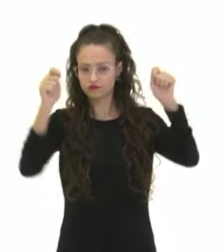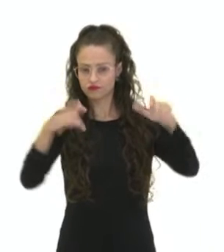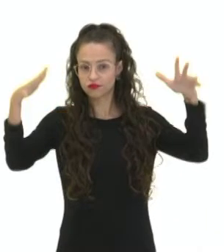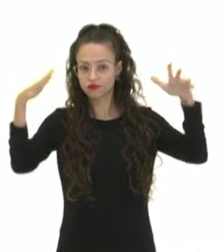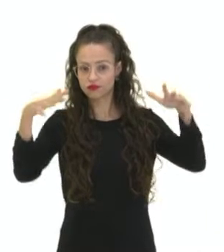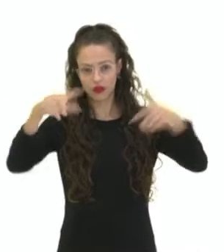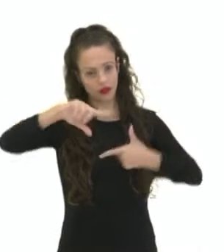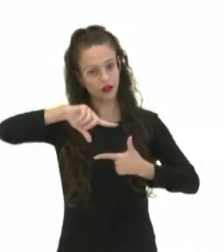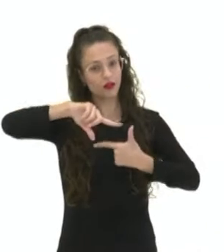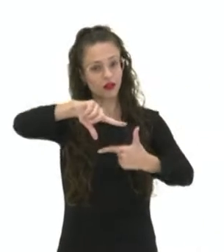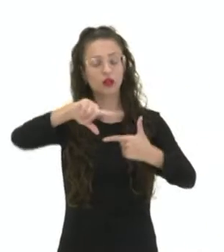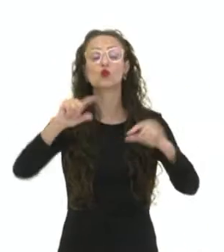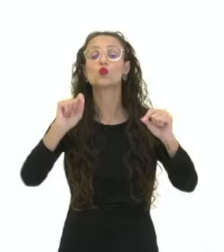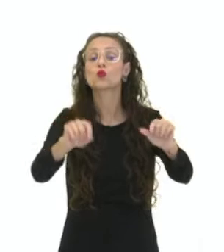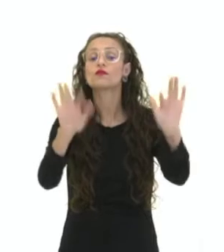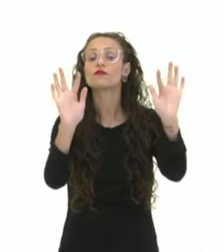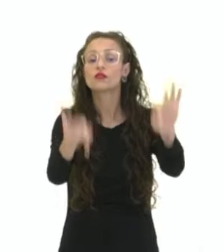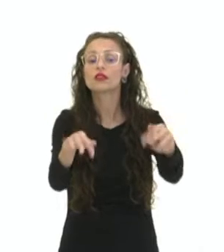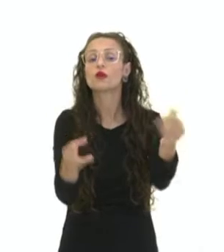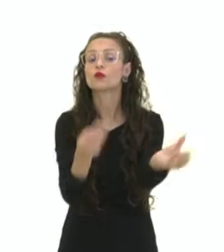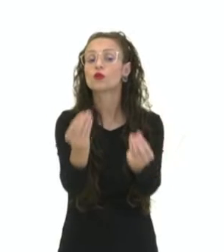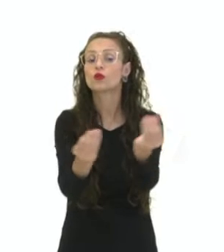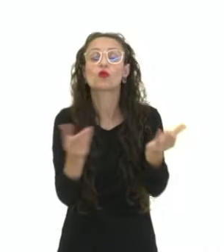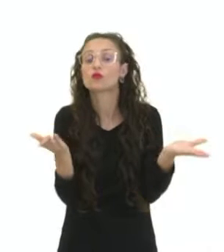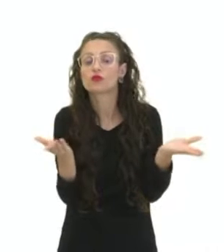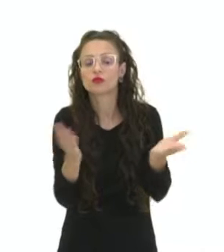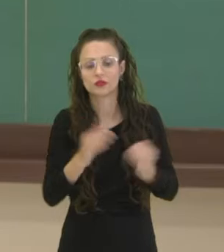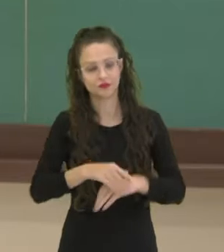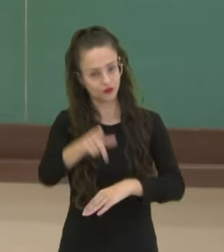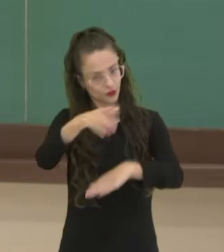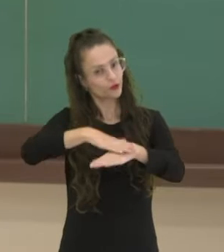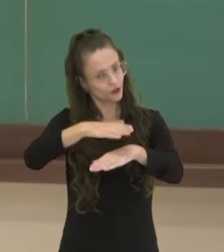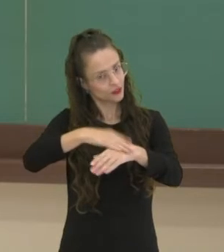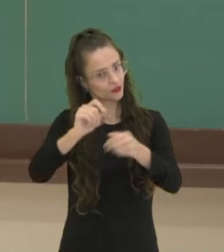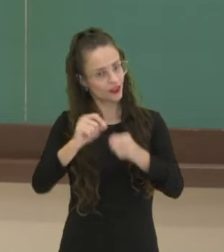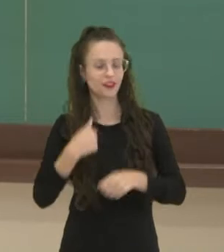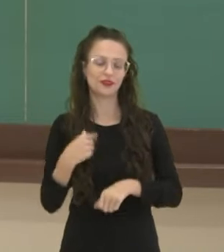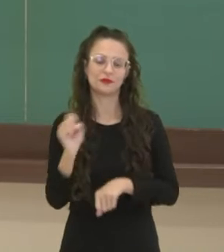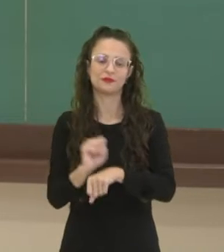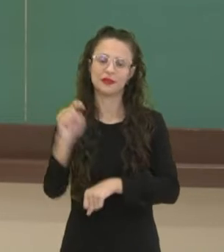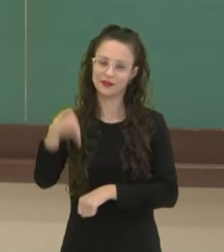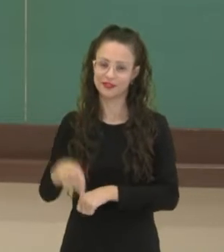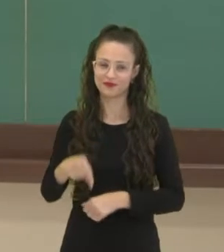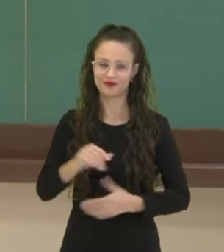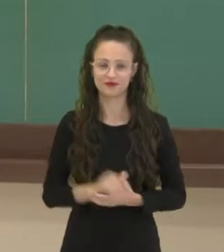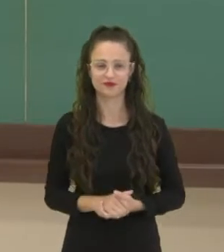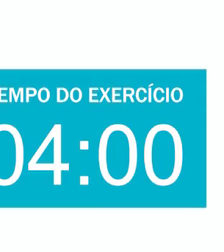qual seria o desfecho do conto? Faz aí, que eu te aguardo aqui.